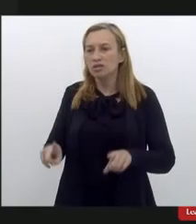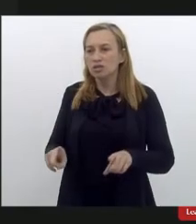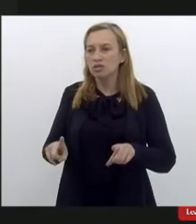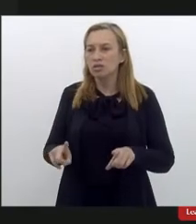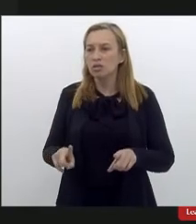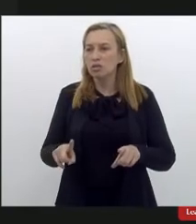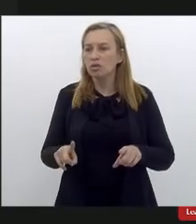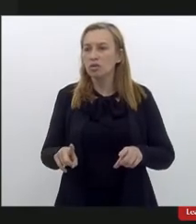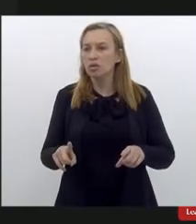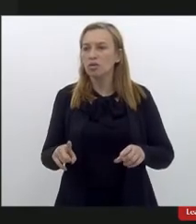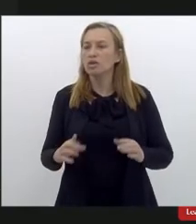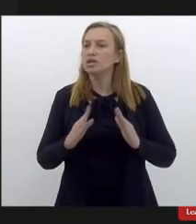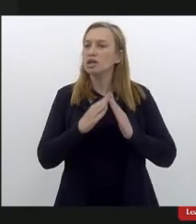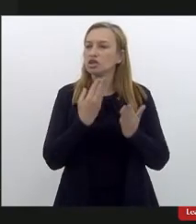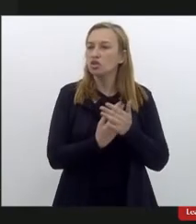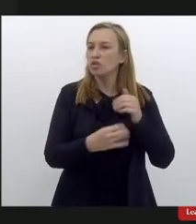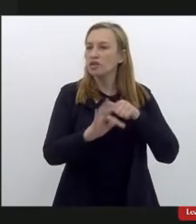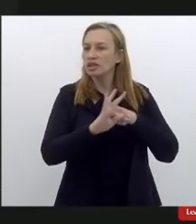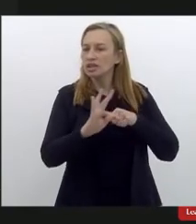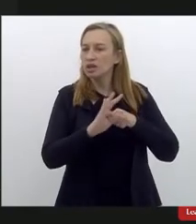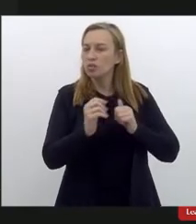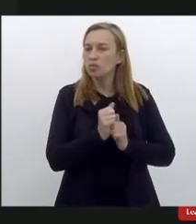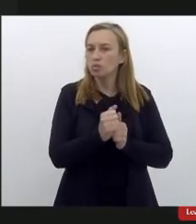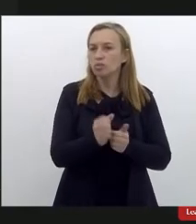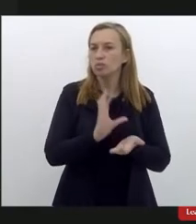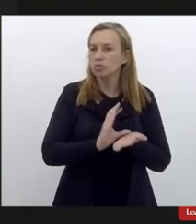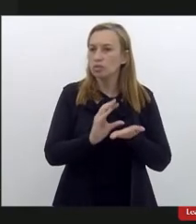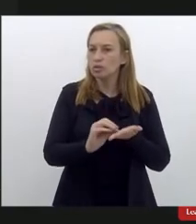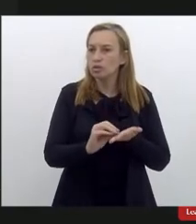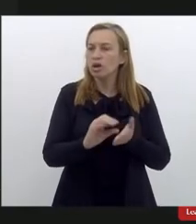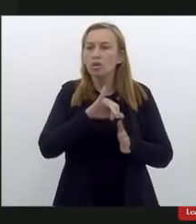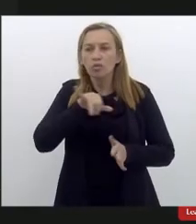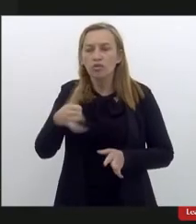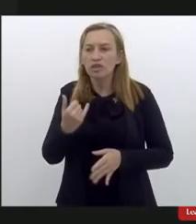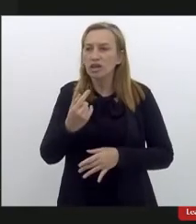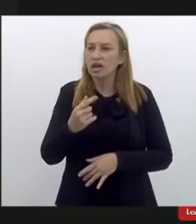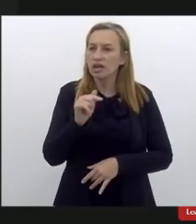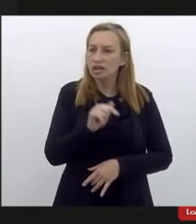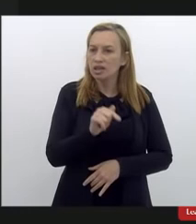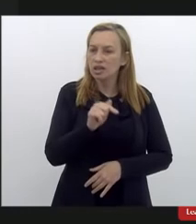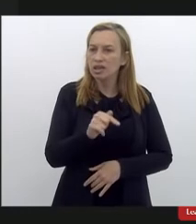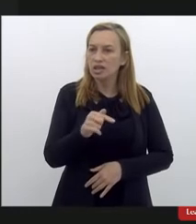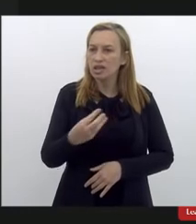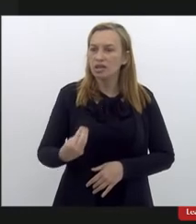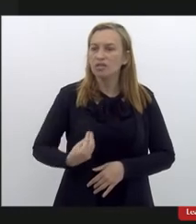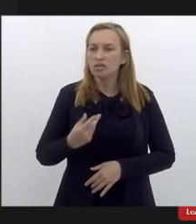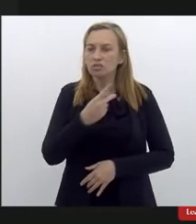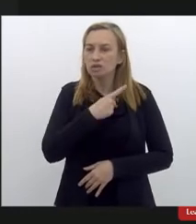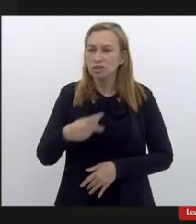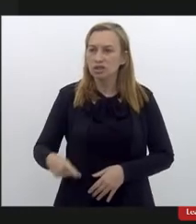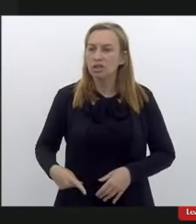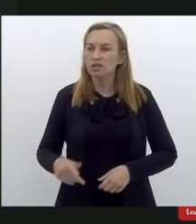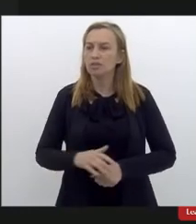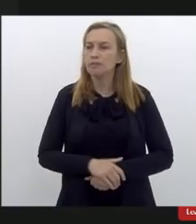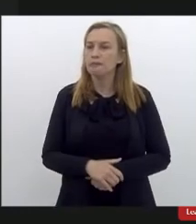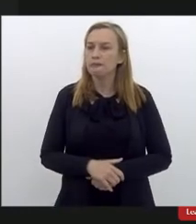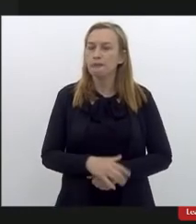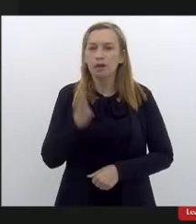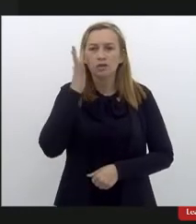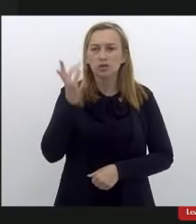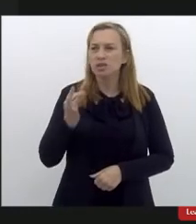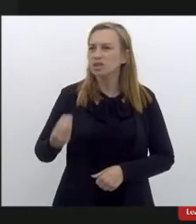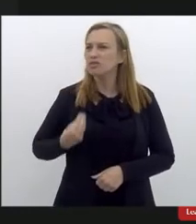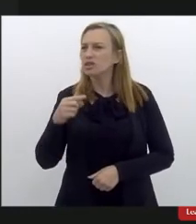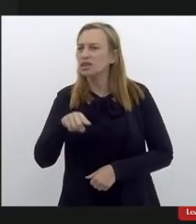da FAETEC, uma pauta também que a gente tem acompanhado. Aproveitar aqui a presença do presidente. Eu não sei se está aqui